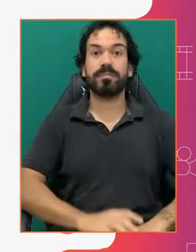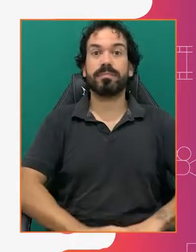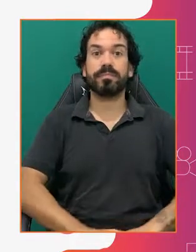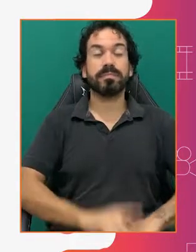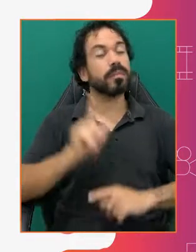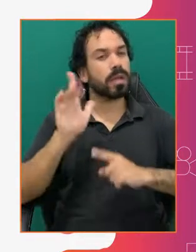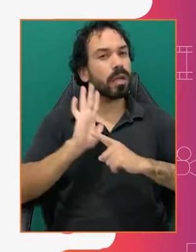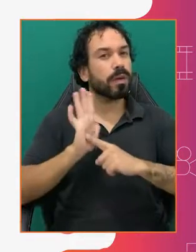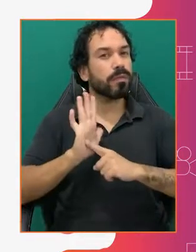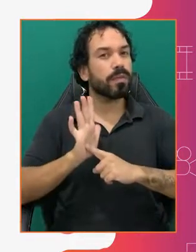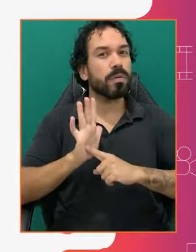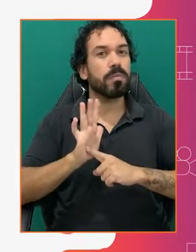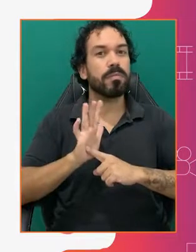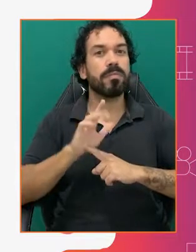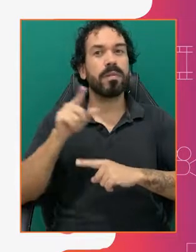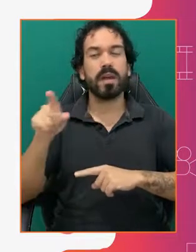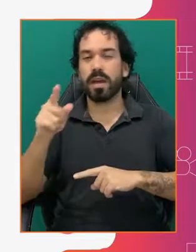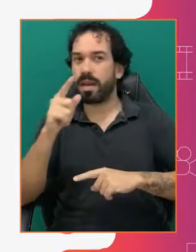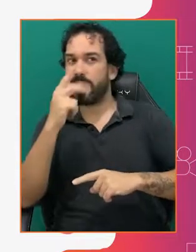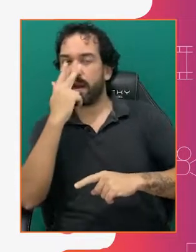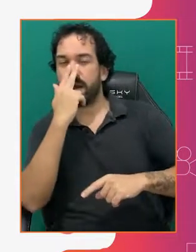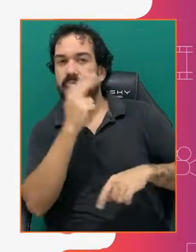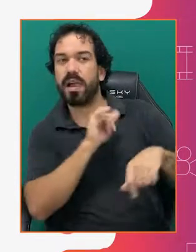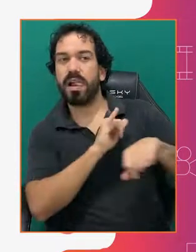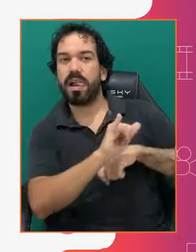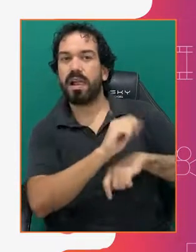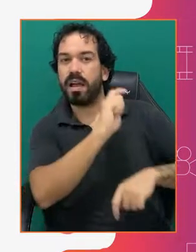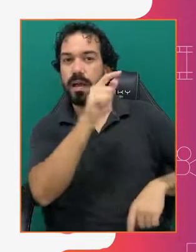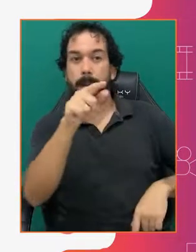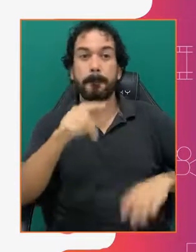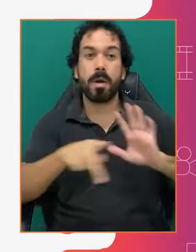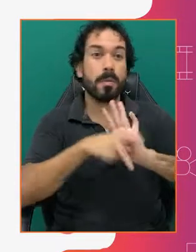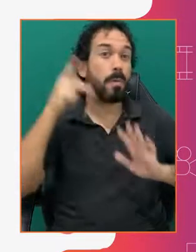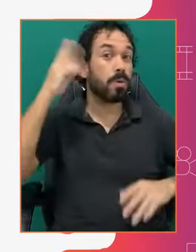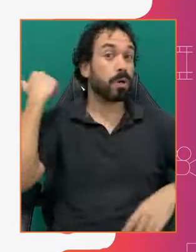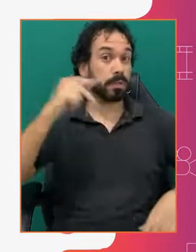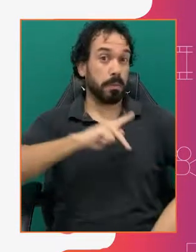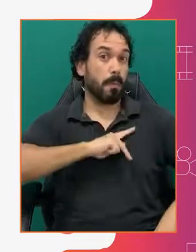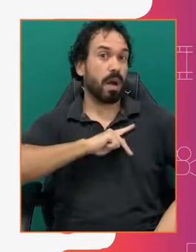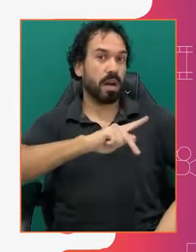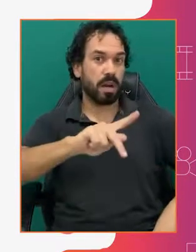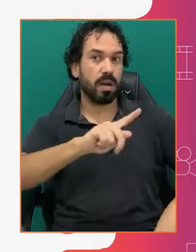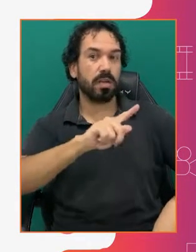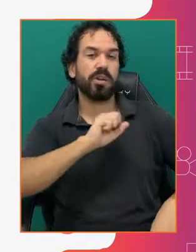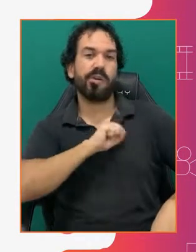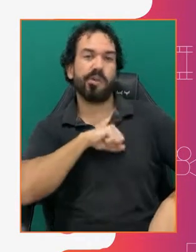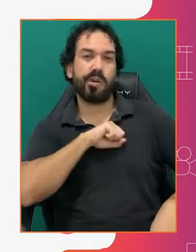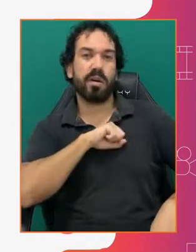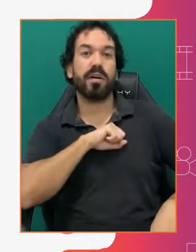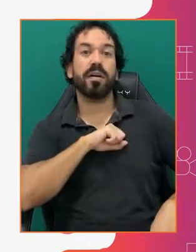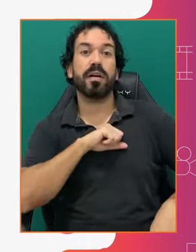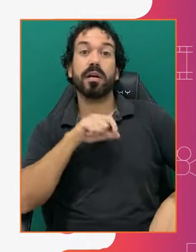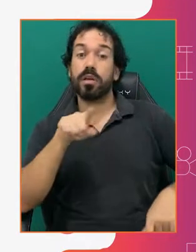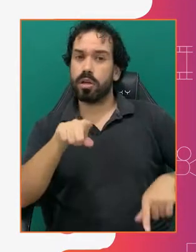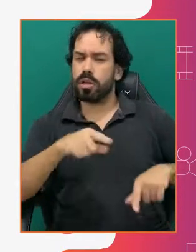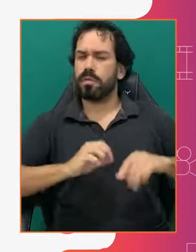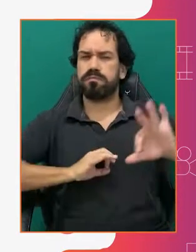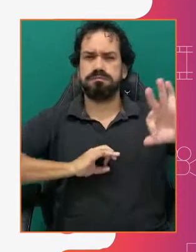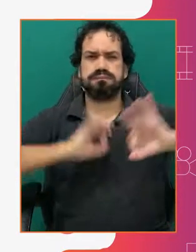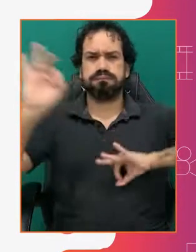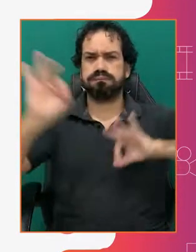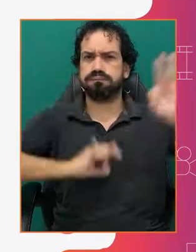O filme é uma sátira política do presidente argentino daquela época e foi uma